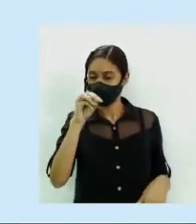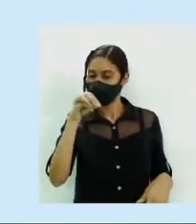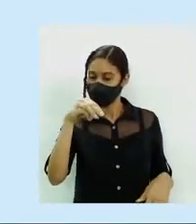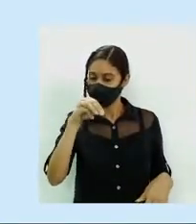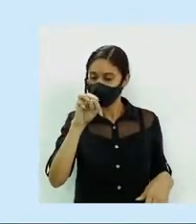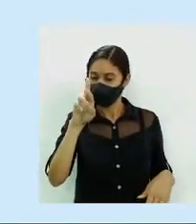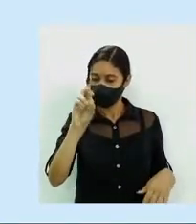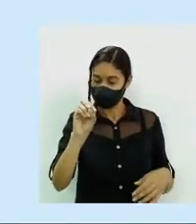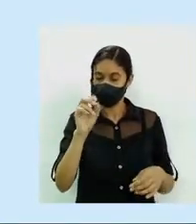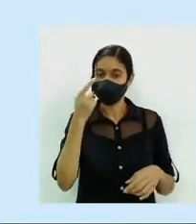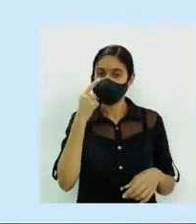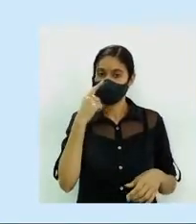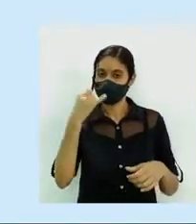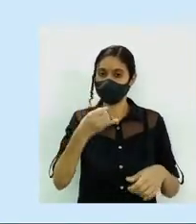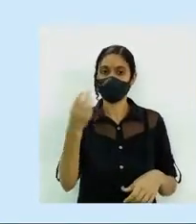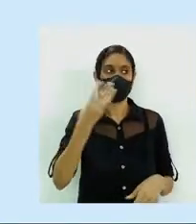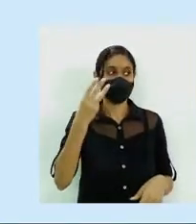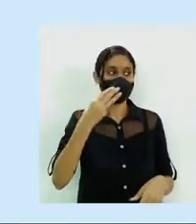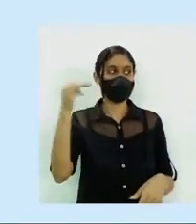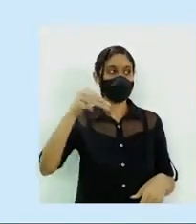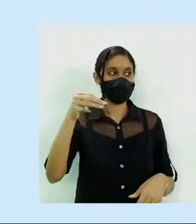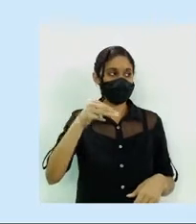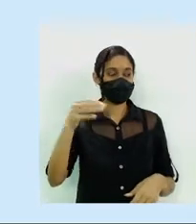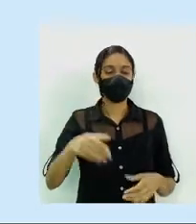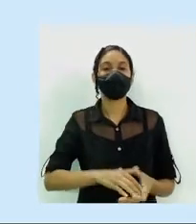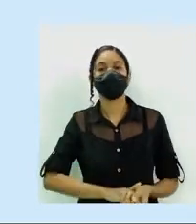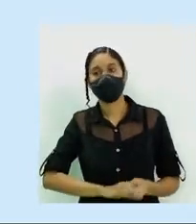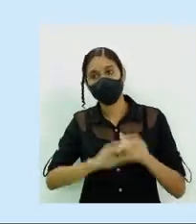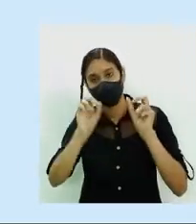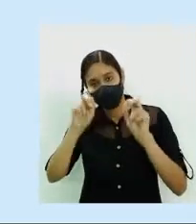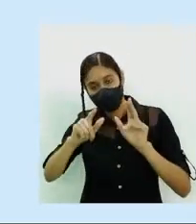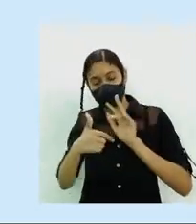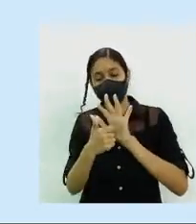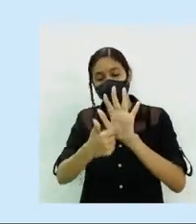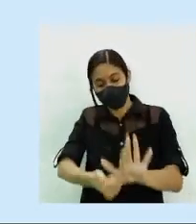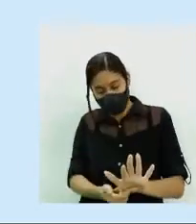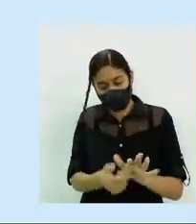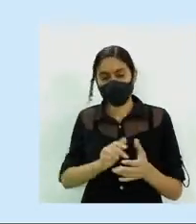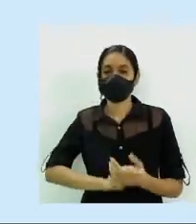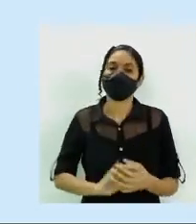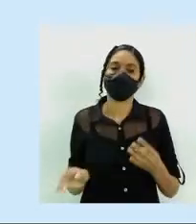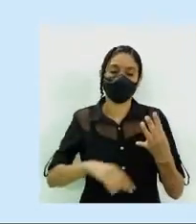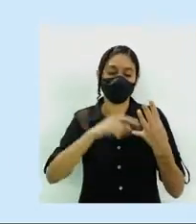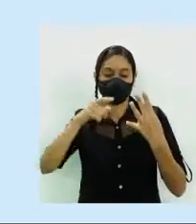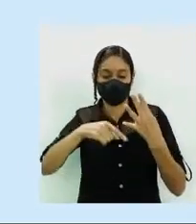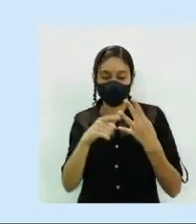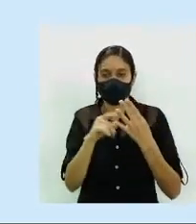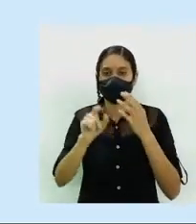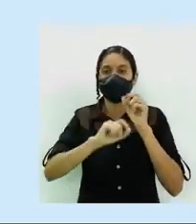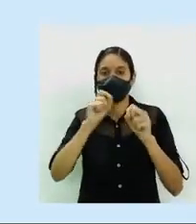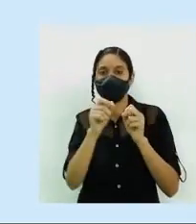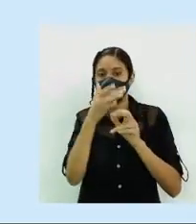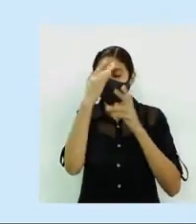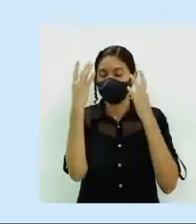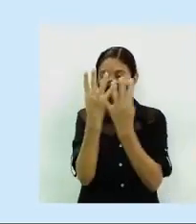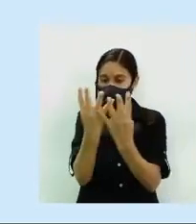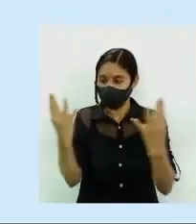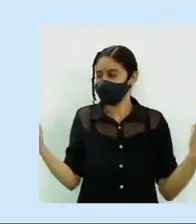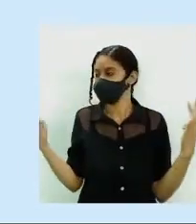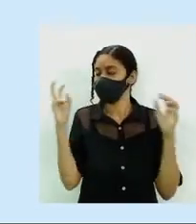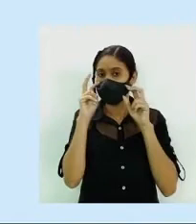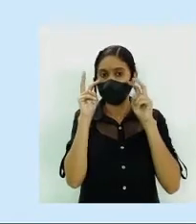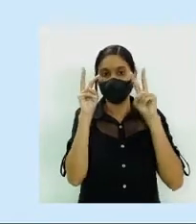tempo. 3 minutinhos, tá? Só tem 3 minutos agora para apresentar o poema. E a gente vai ter a plateia.